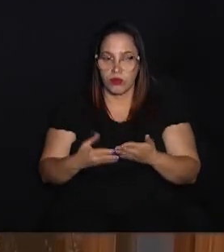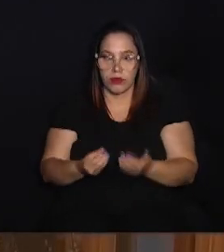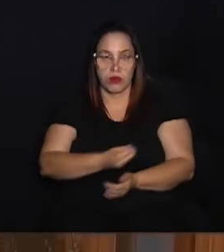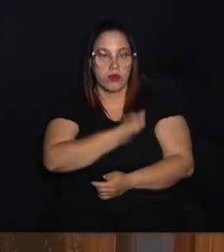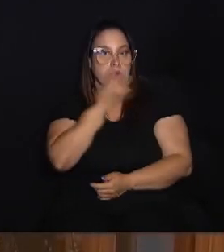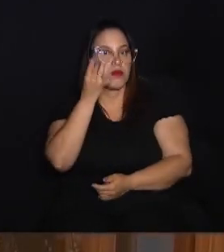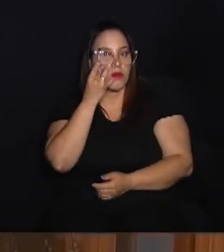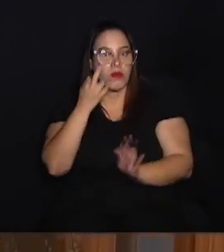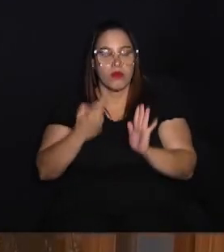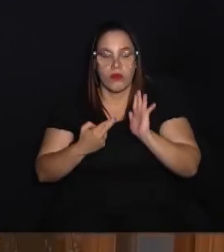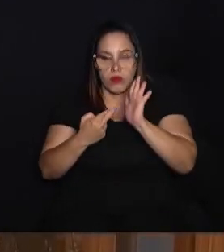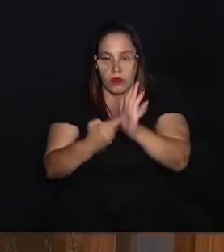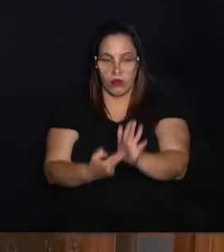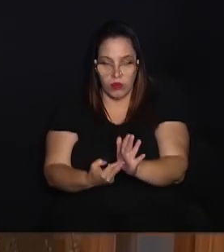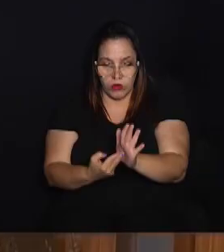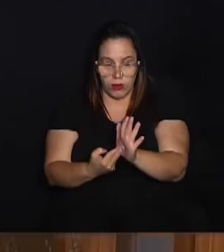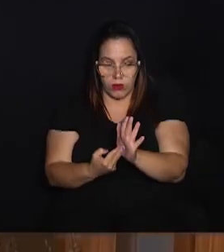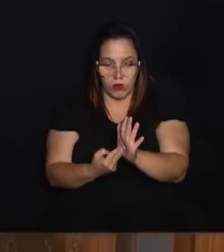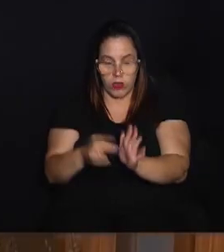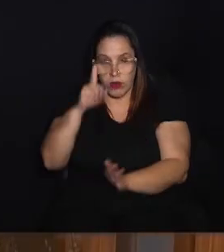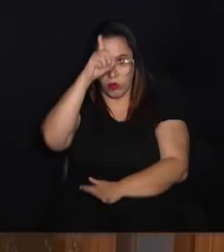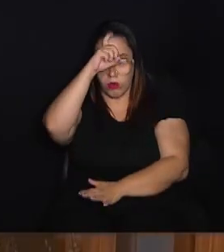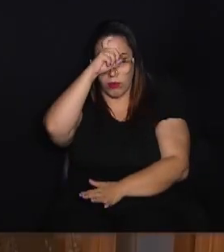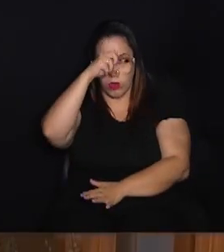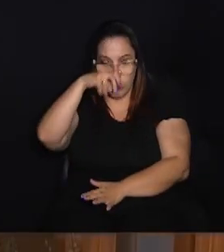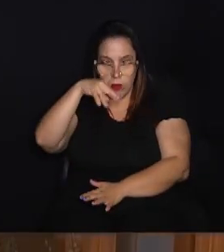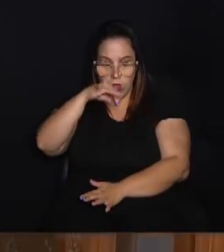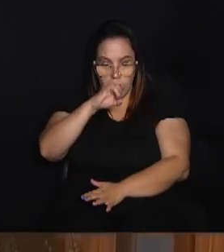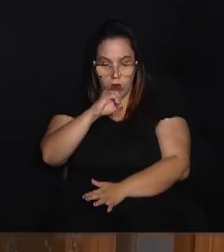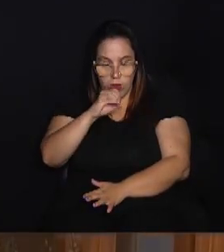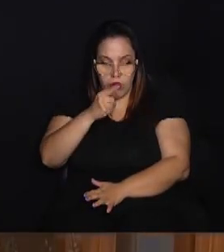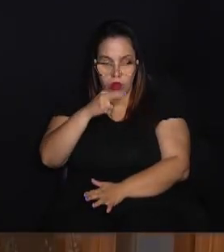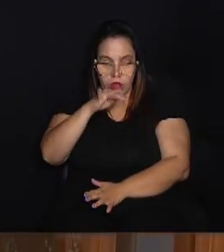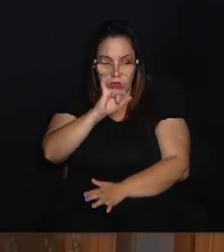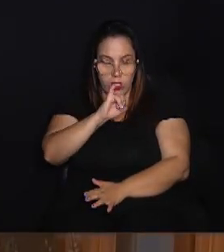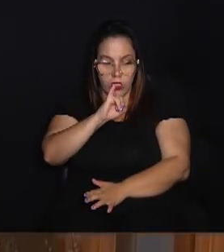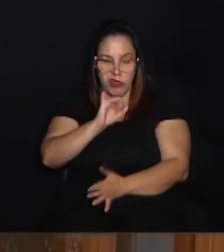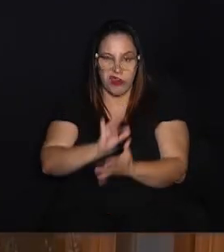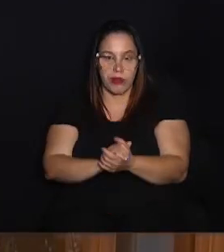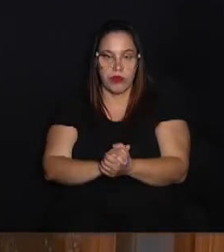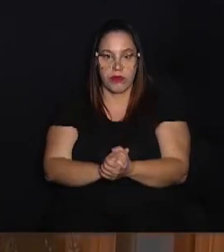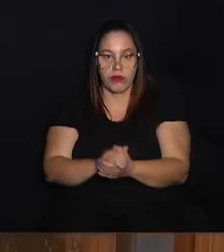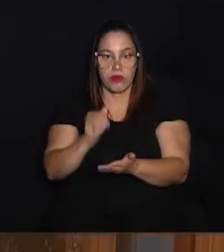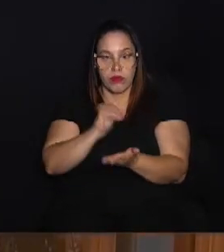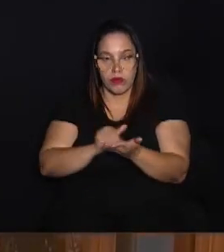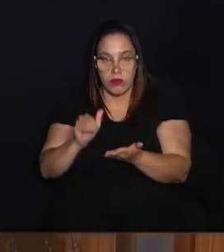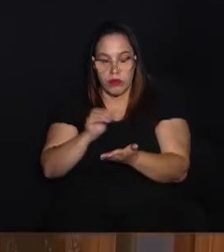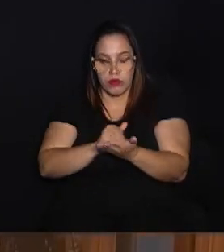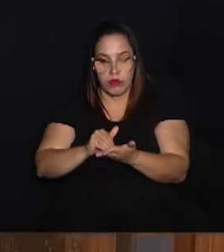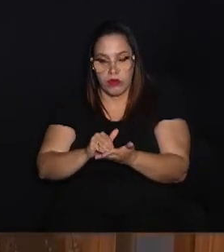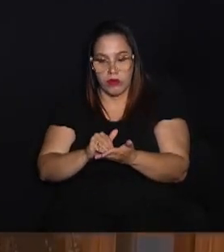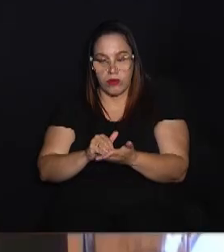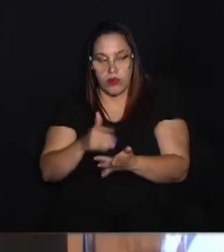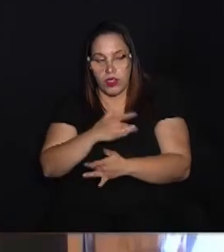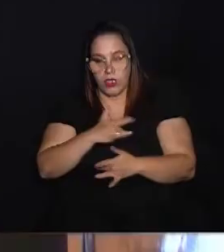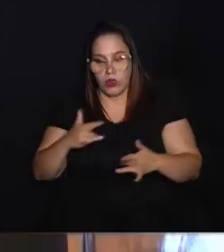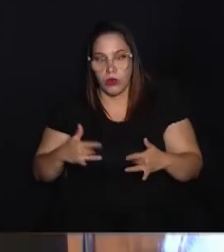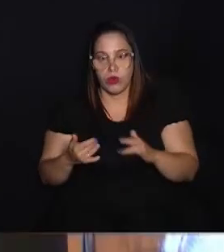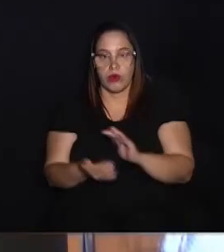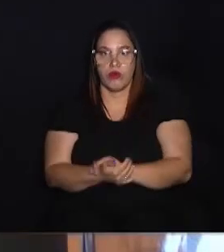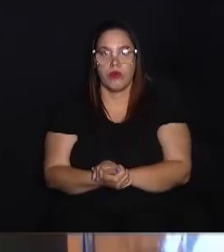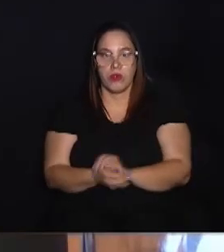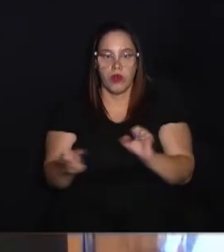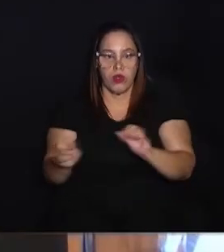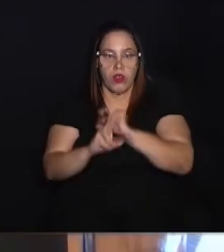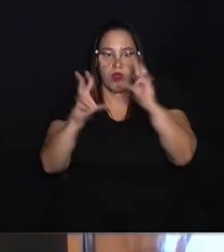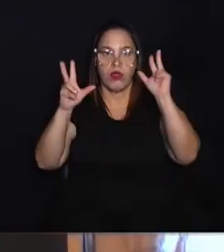presença de representantes da Rede Mário Gatti, Fundo Municipal de Saúde e da Secretaria Municipal de Saúde.